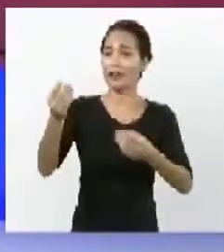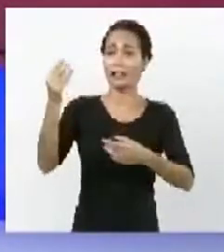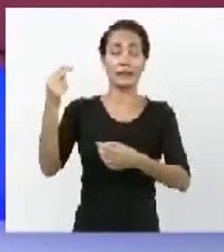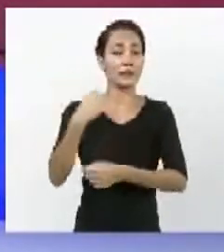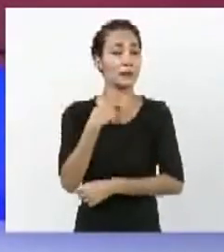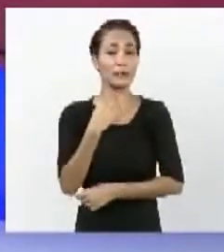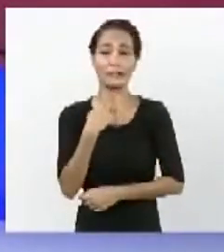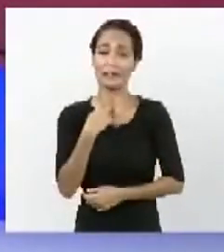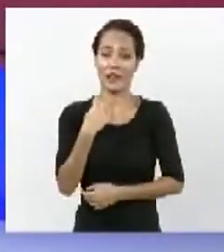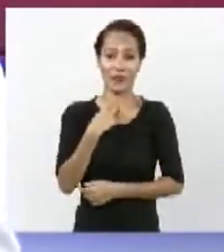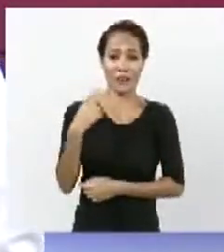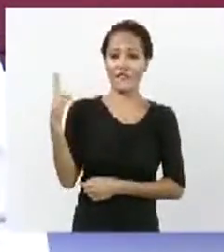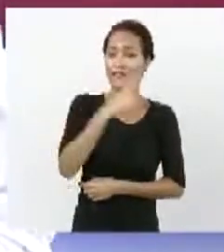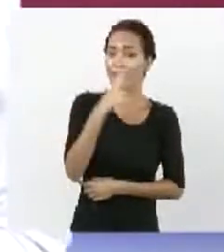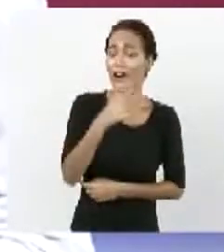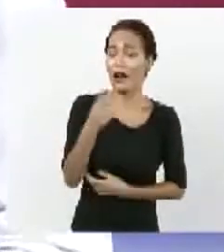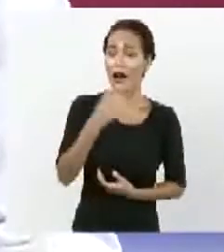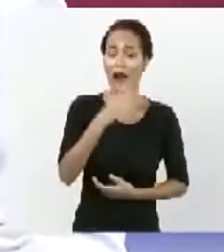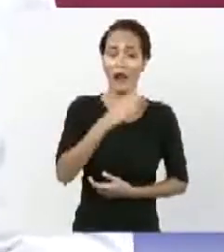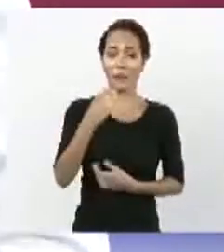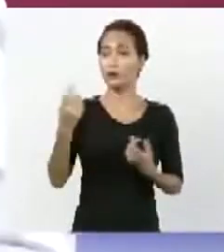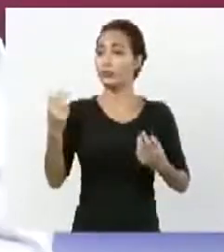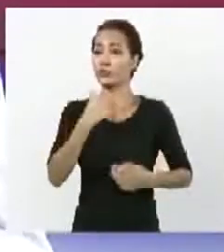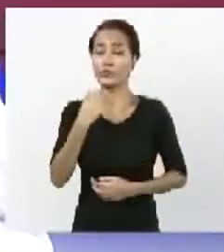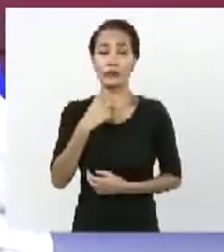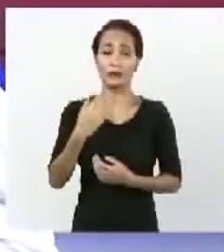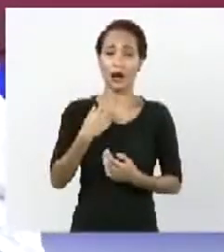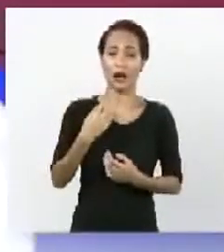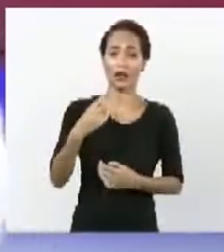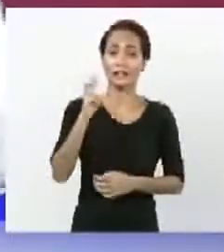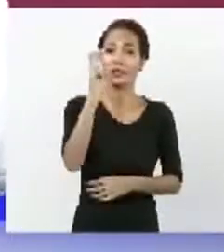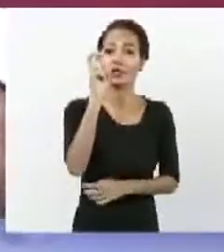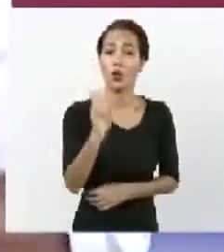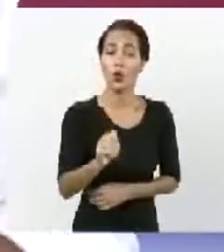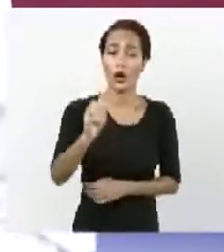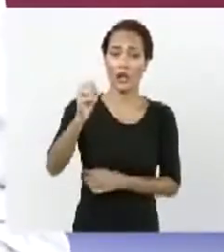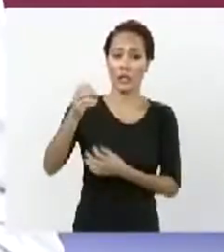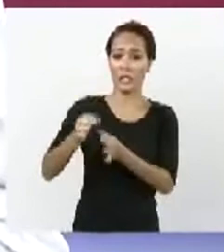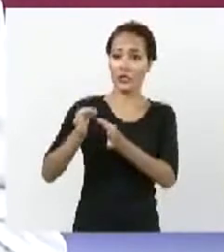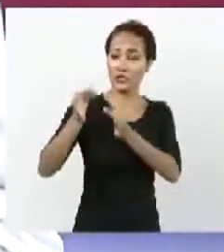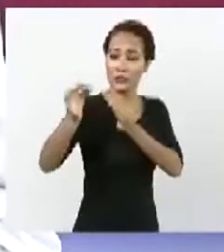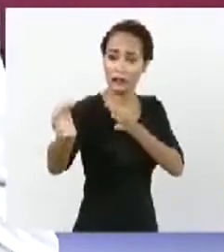Almirante Barroso, que colocaram radares em toda a sua extensão para 50 quilômetros. Isso